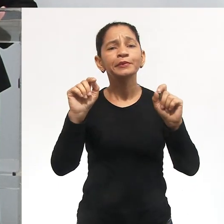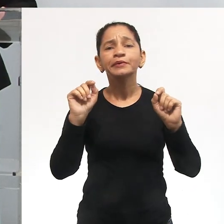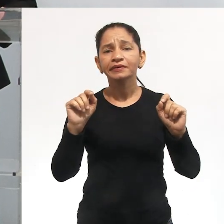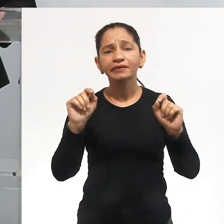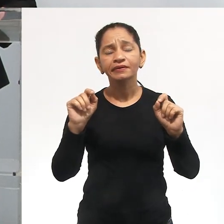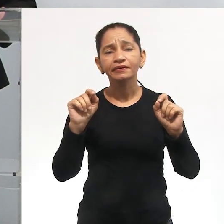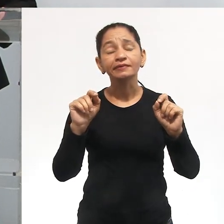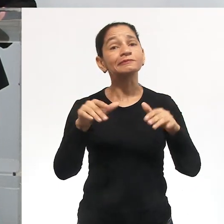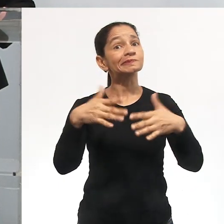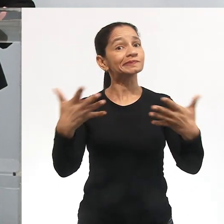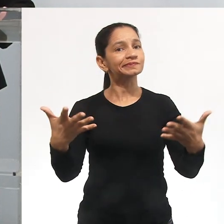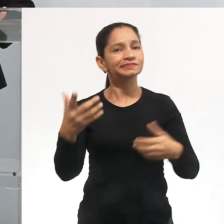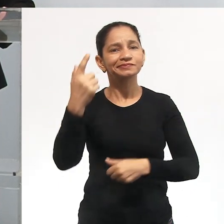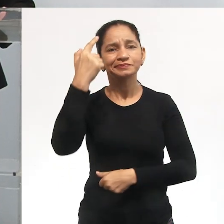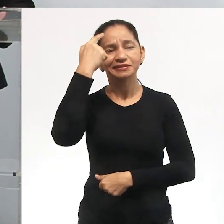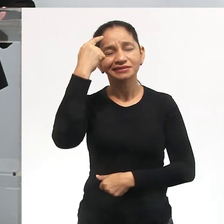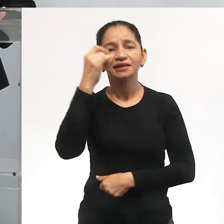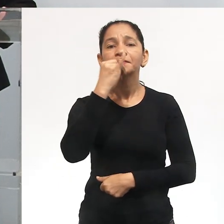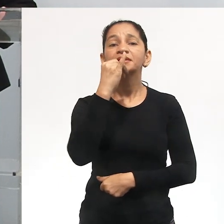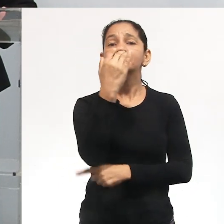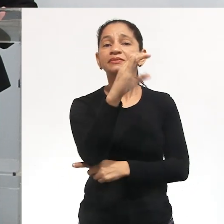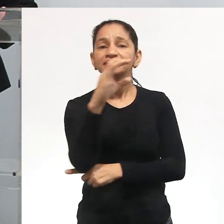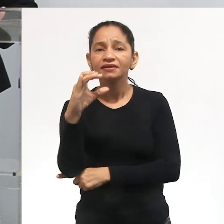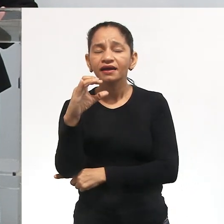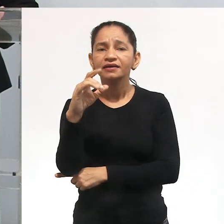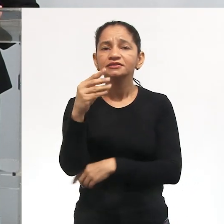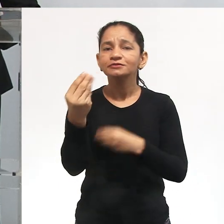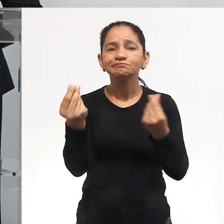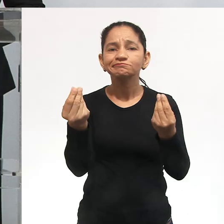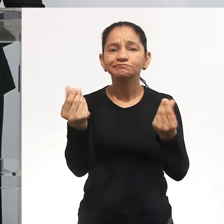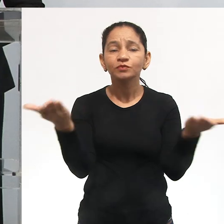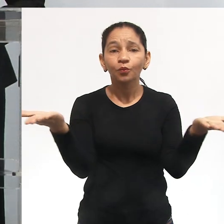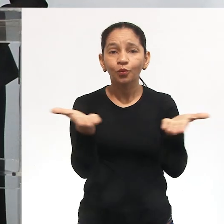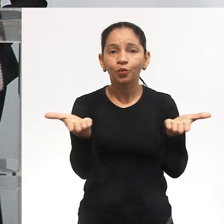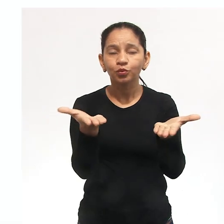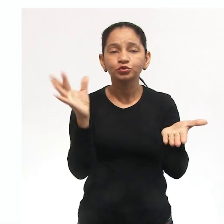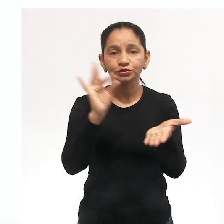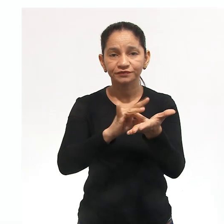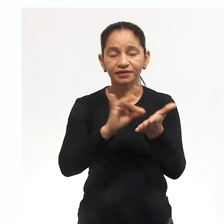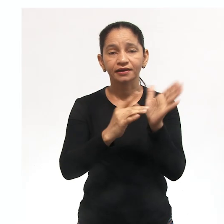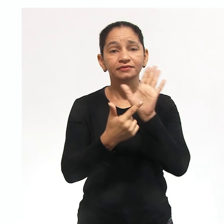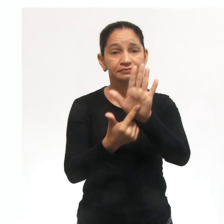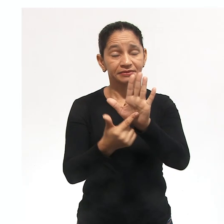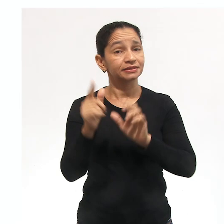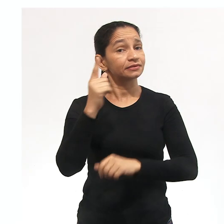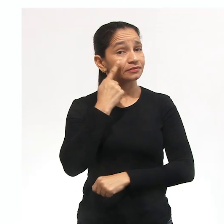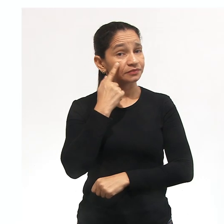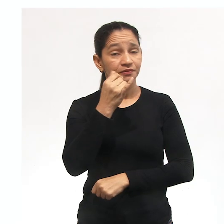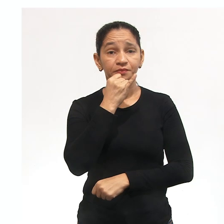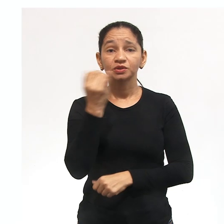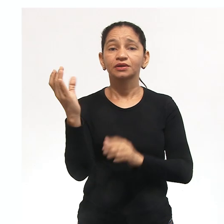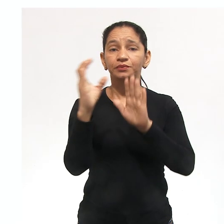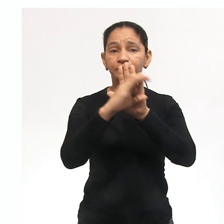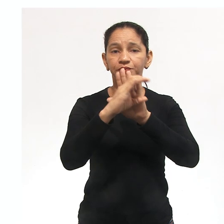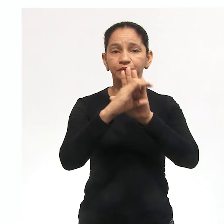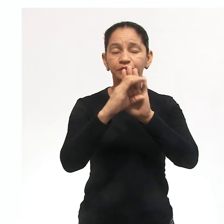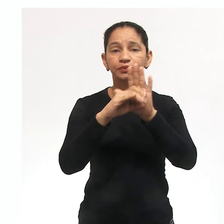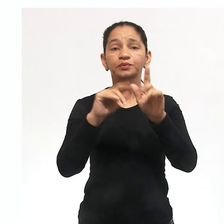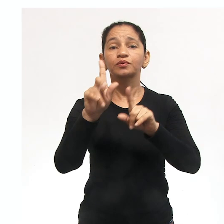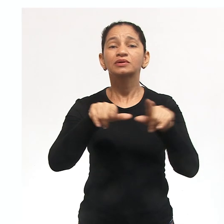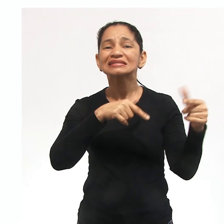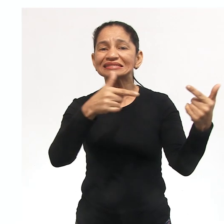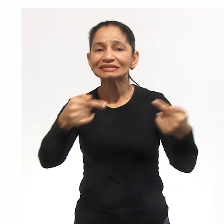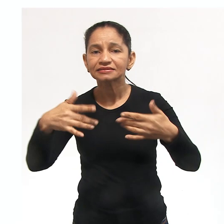né? Vamos pensar sobre a ciência contemporânea. Vamos lá? Deixa eu te apresentar conceitos sobre